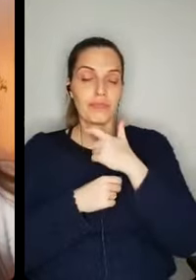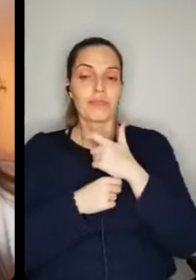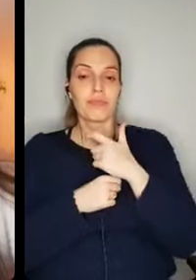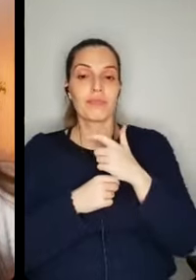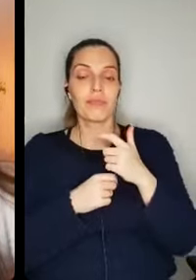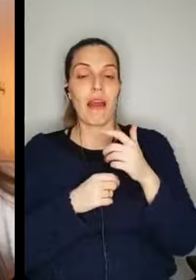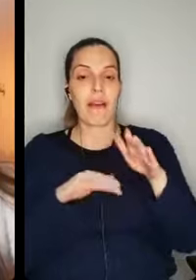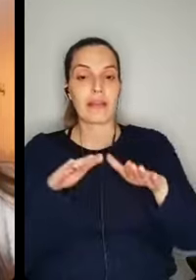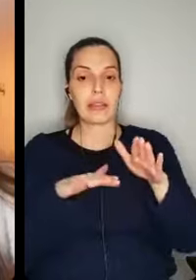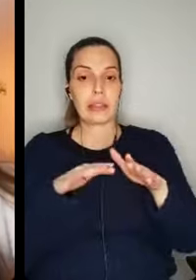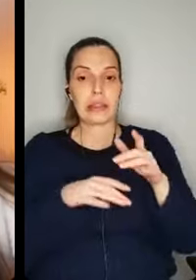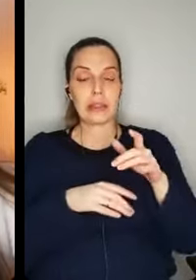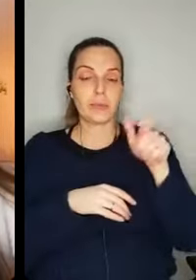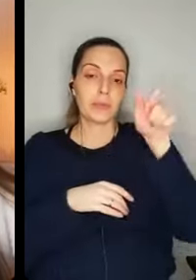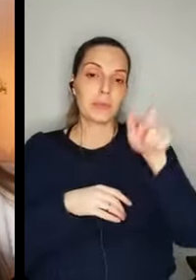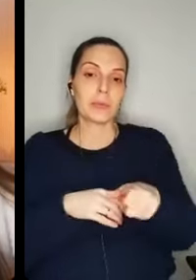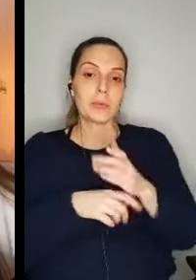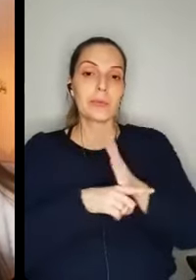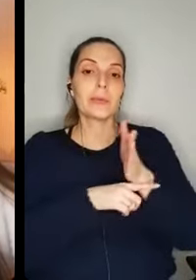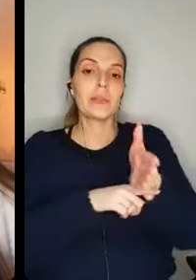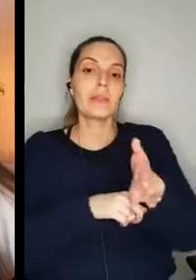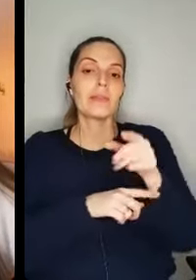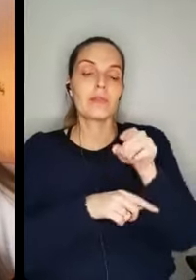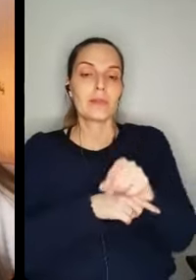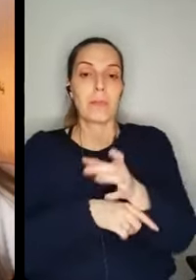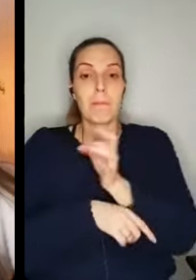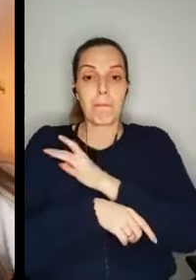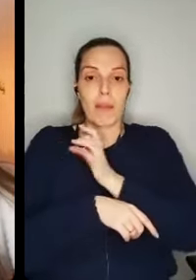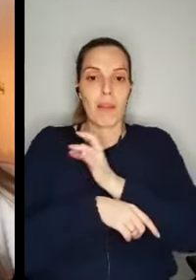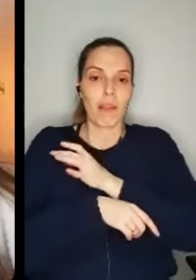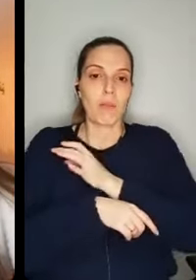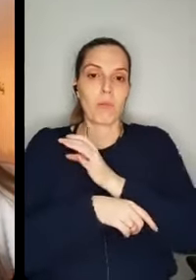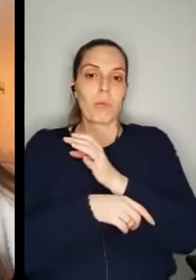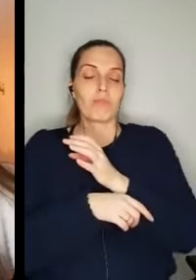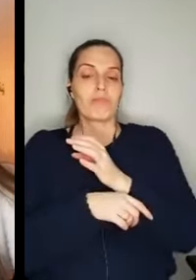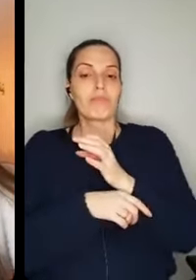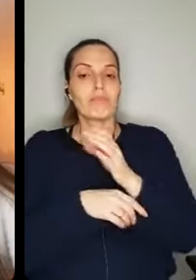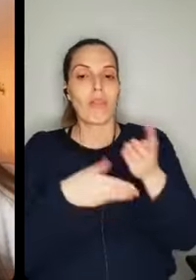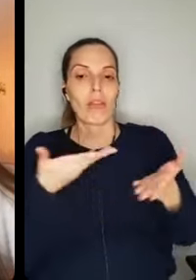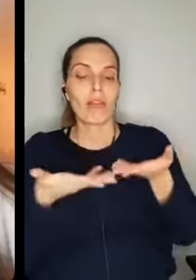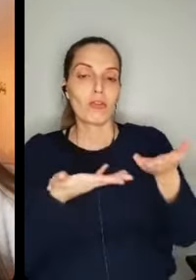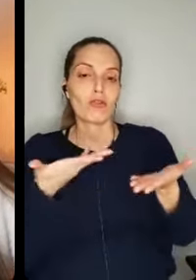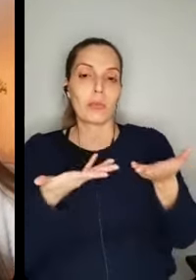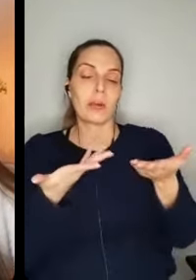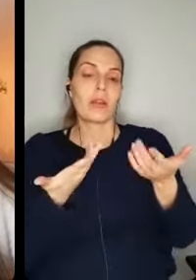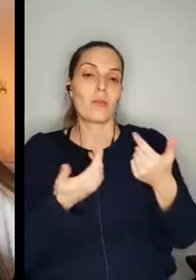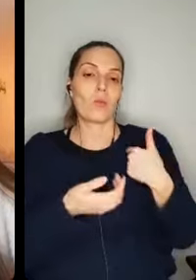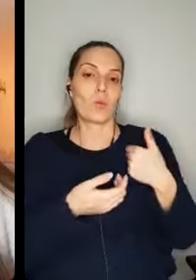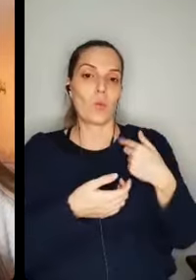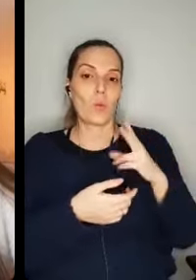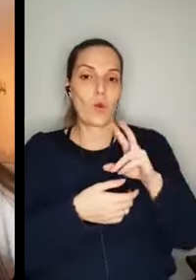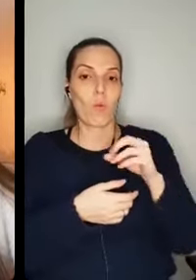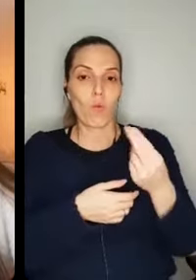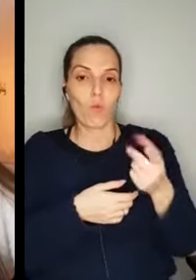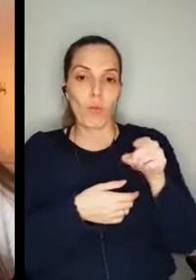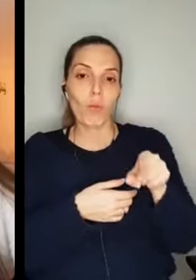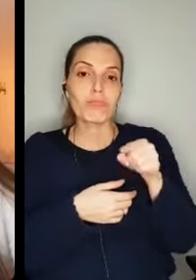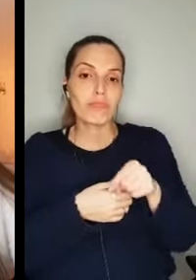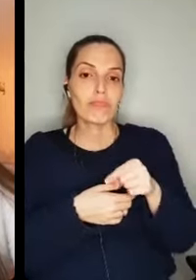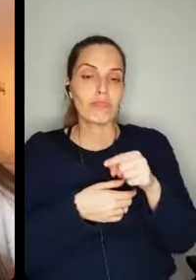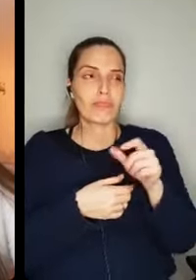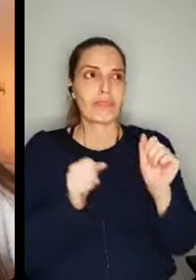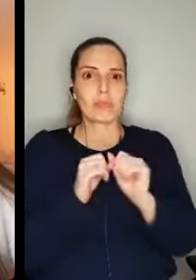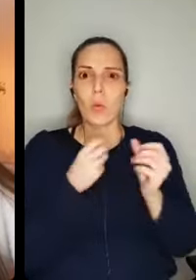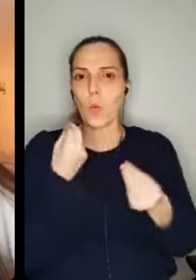medo de, ah, como é que vai ser os primeiros atendimentos, como é que eu vou fazer, será que eu vou gostar, tem que colocar a cara e ir